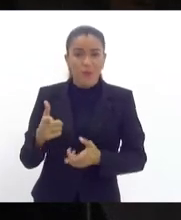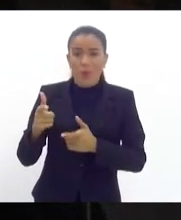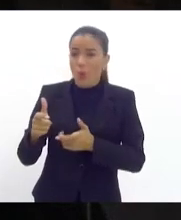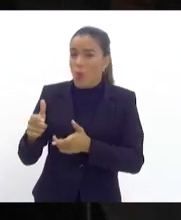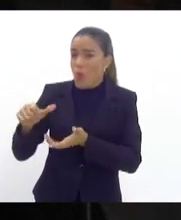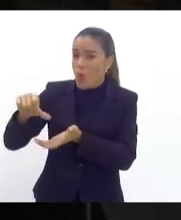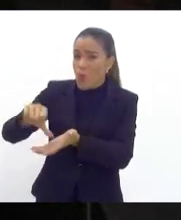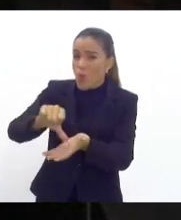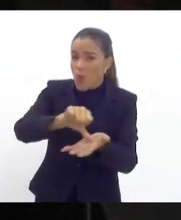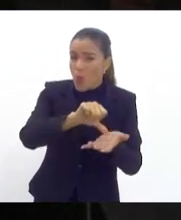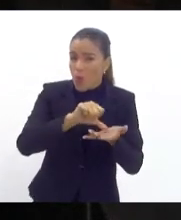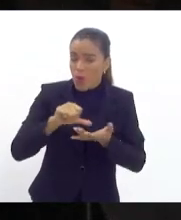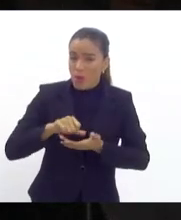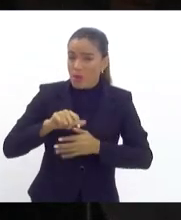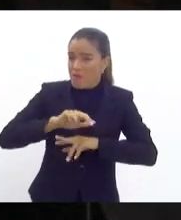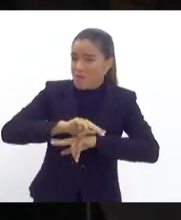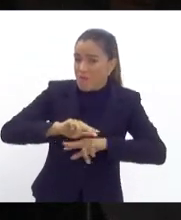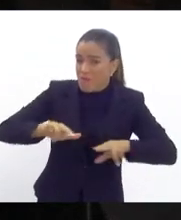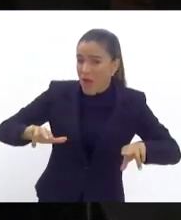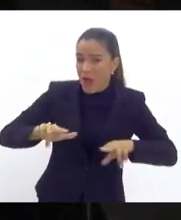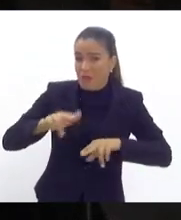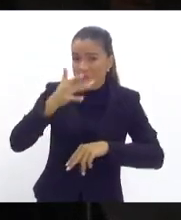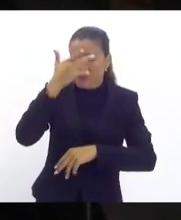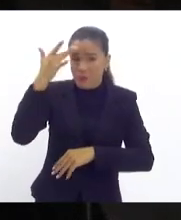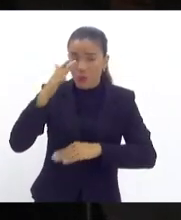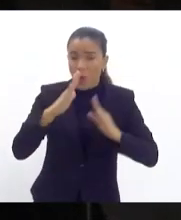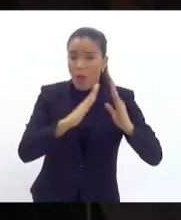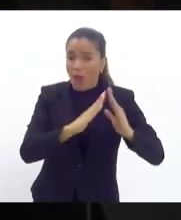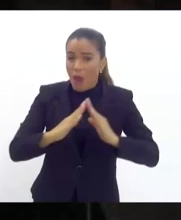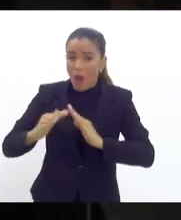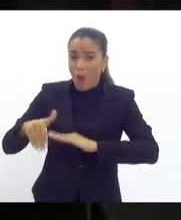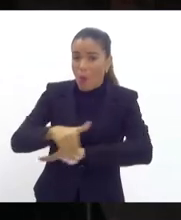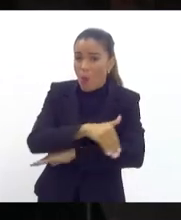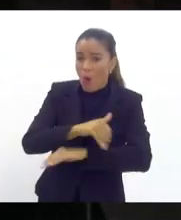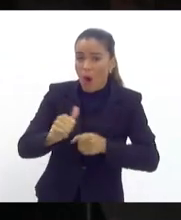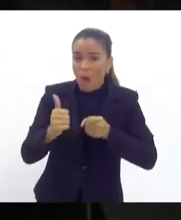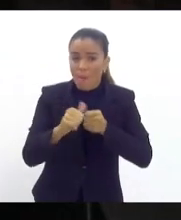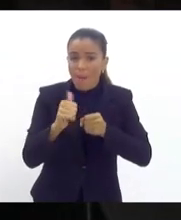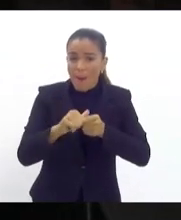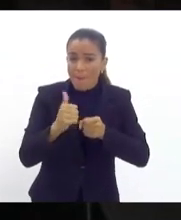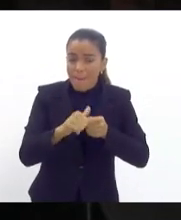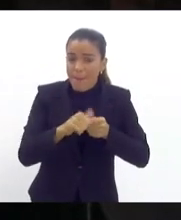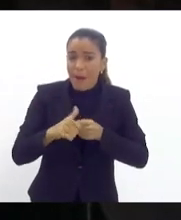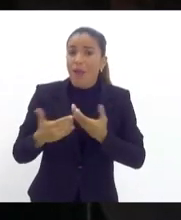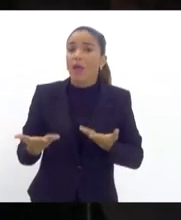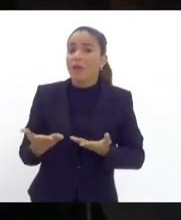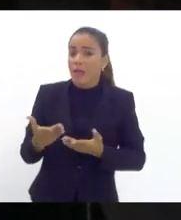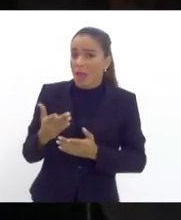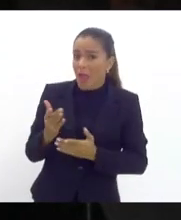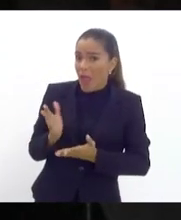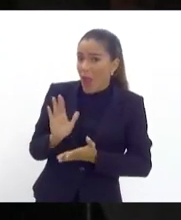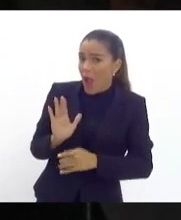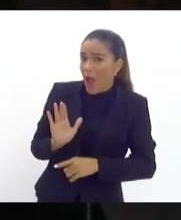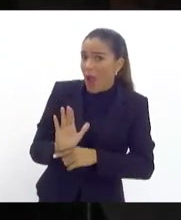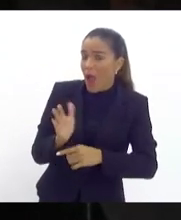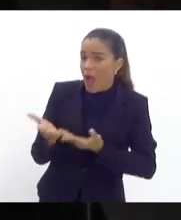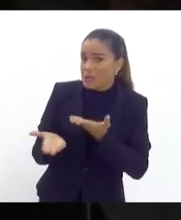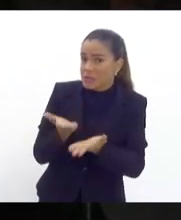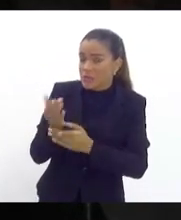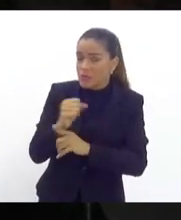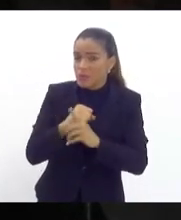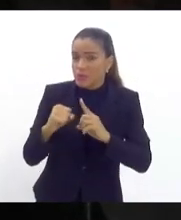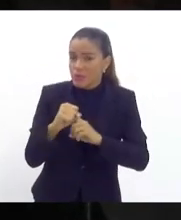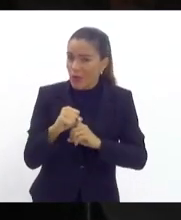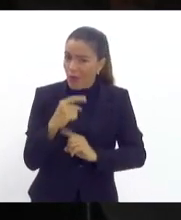ali que nós temos inúmeros moradores de rua nós temos inúmeros usuários de droga e cadê assistência social que de fato não faz ele vai falar ó